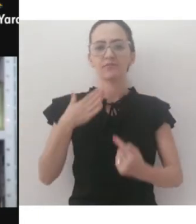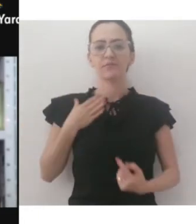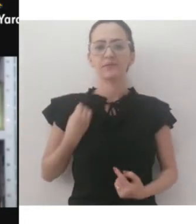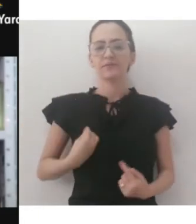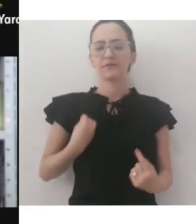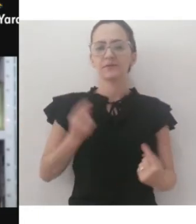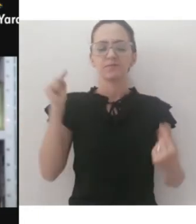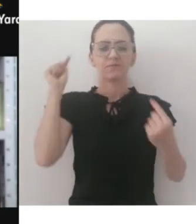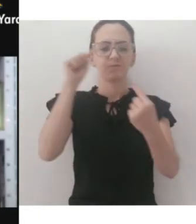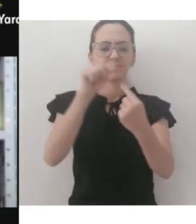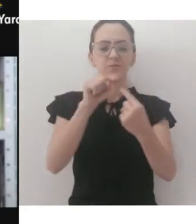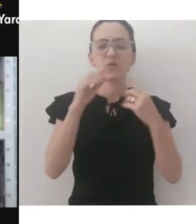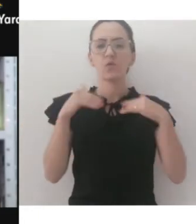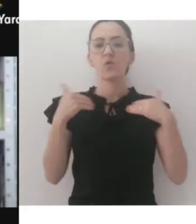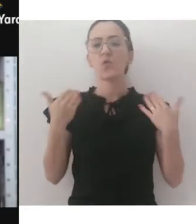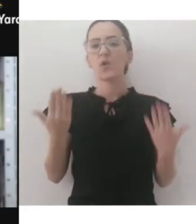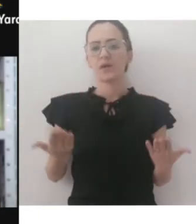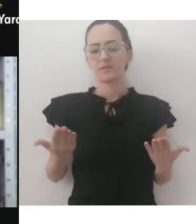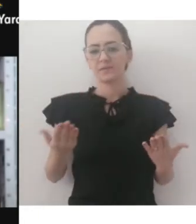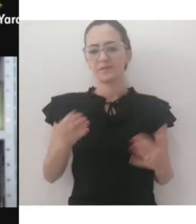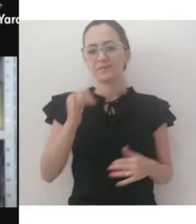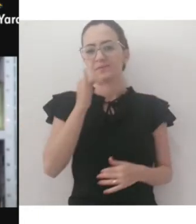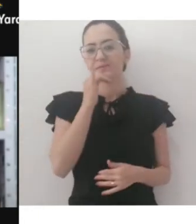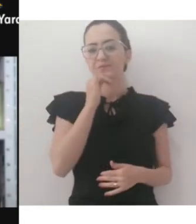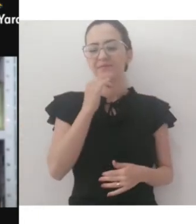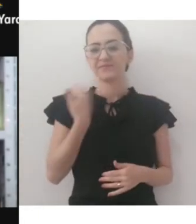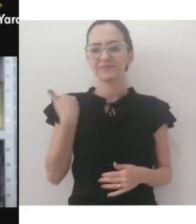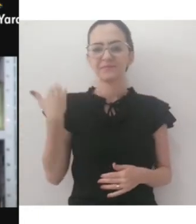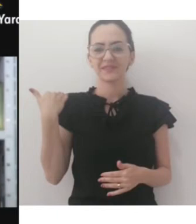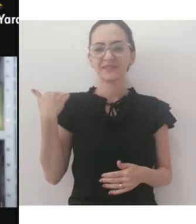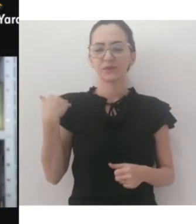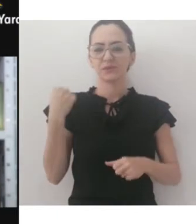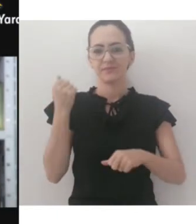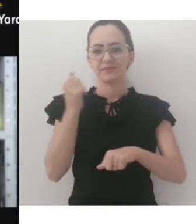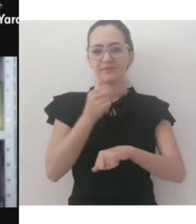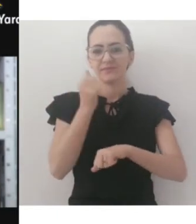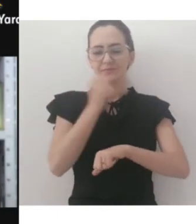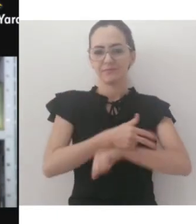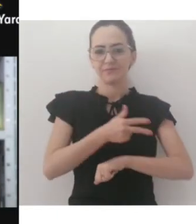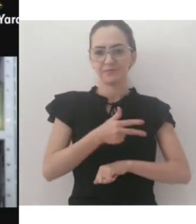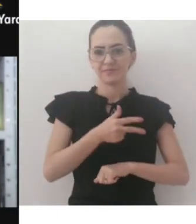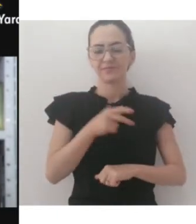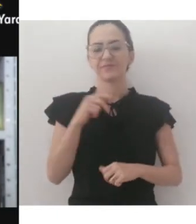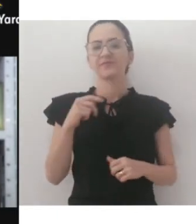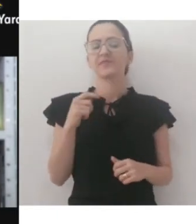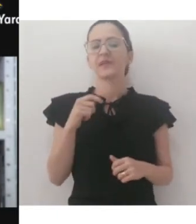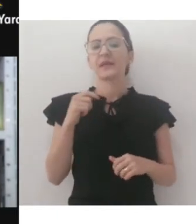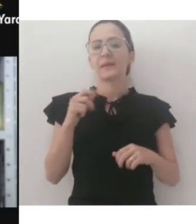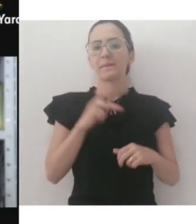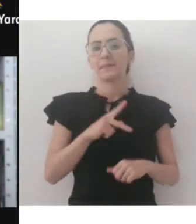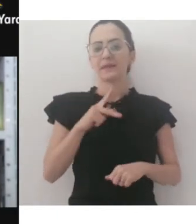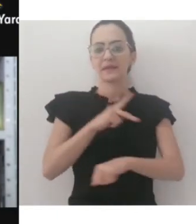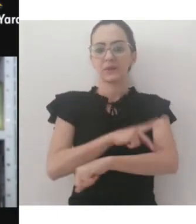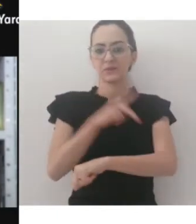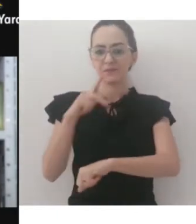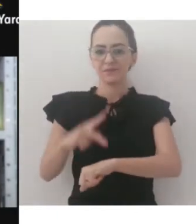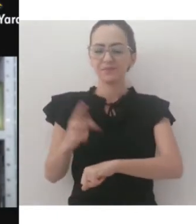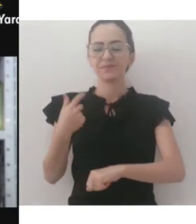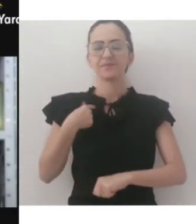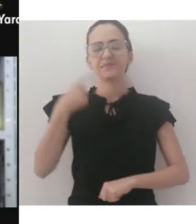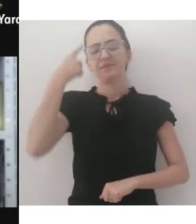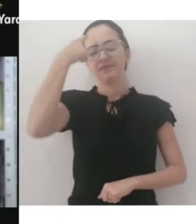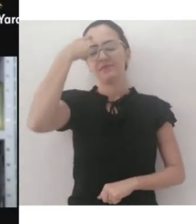o seu propósito de vida, né? Então, ao ingressar em pedagogia, por exemplo, eu já sabia que eu gostaria de ter